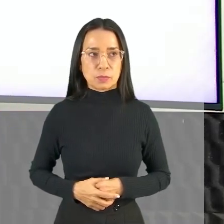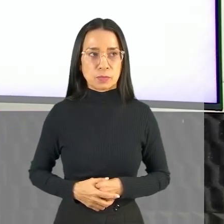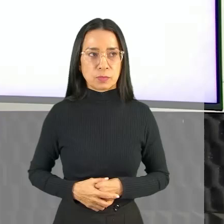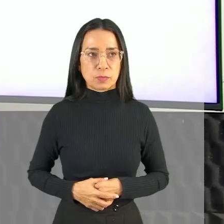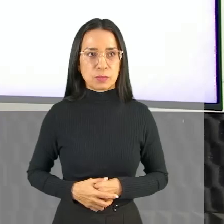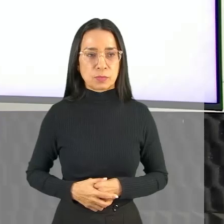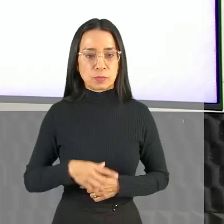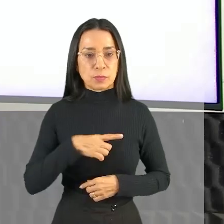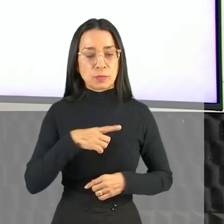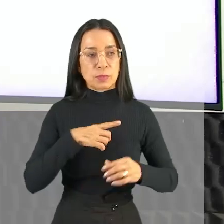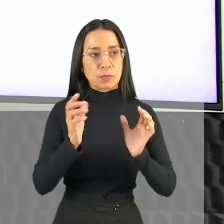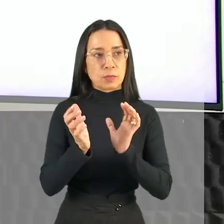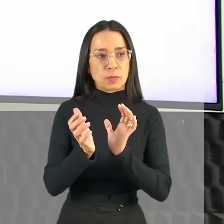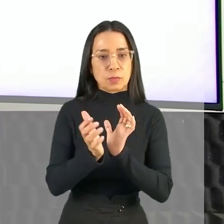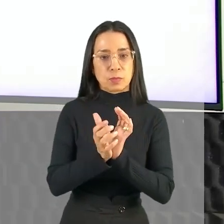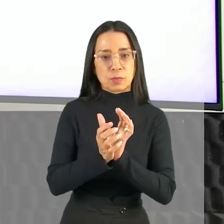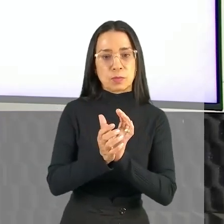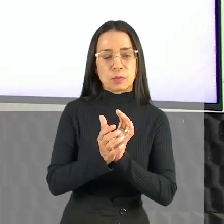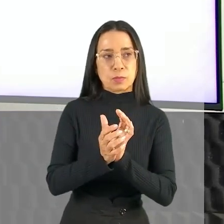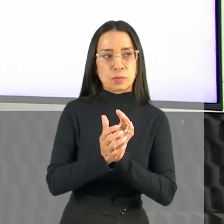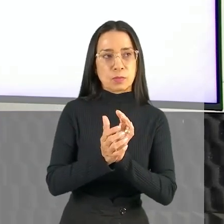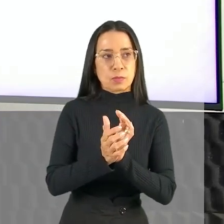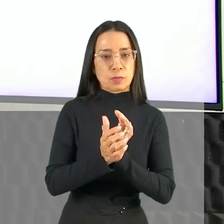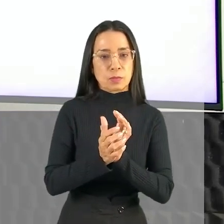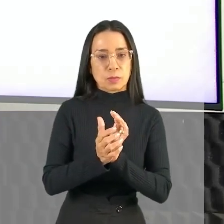se a gente tem um grupo,